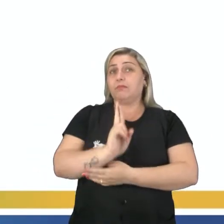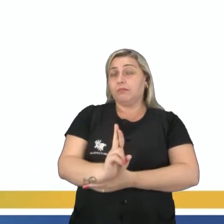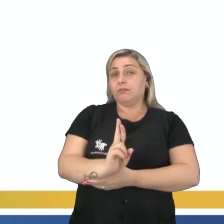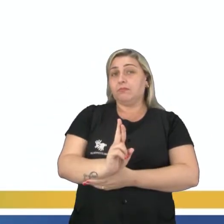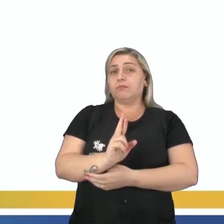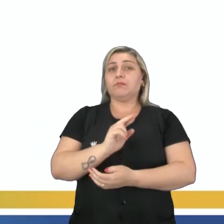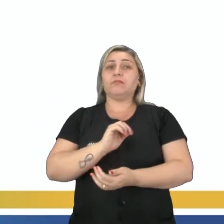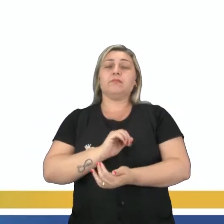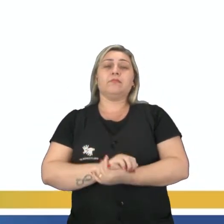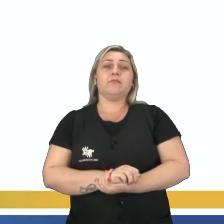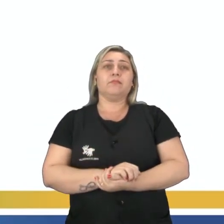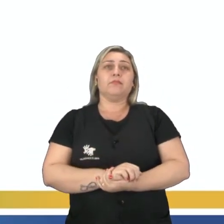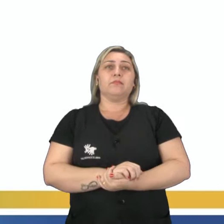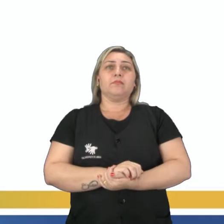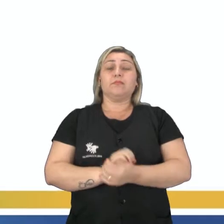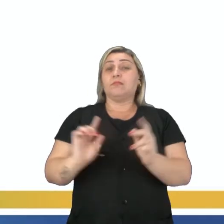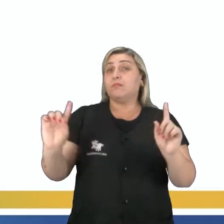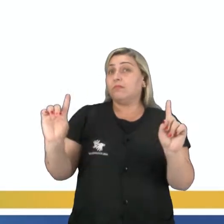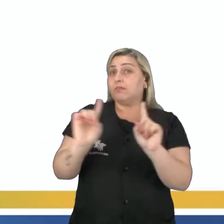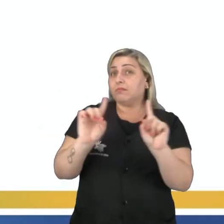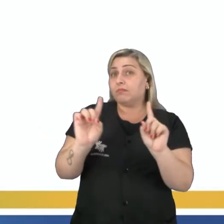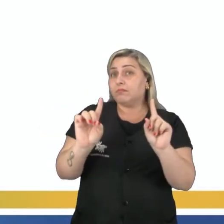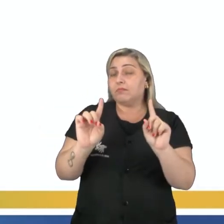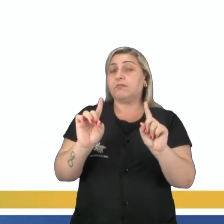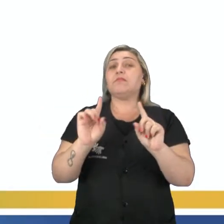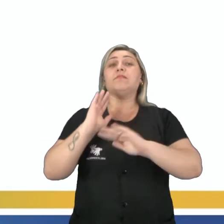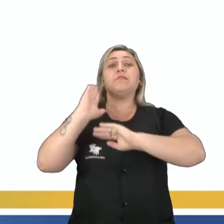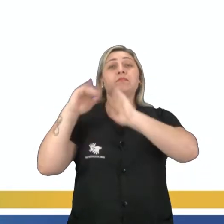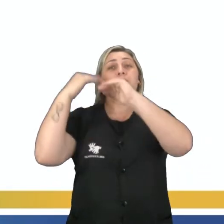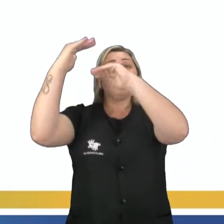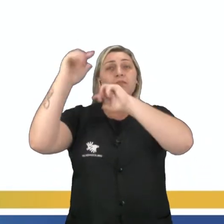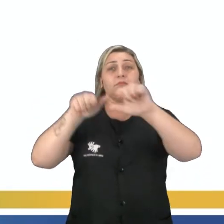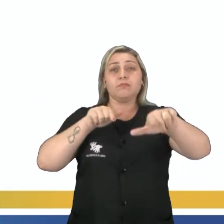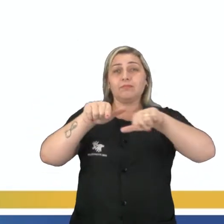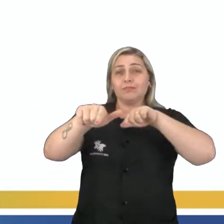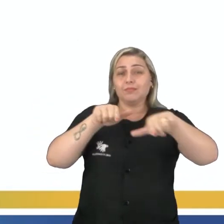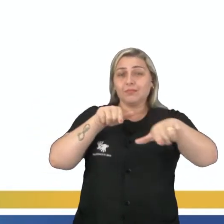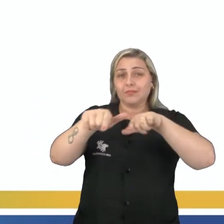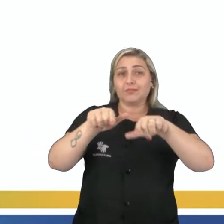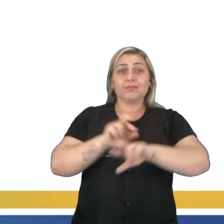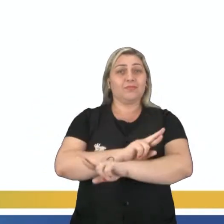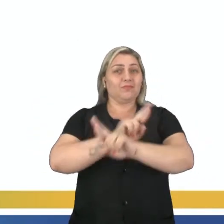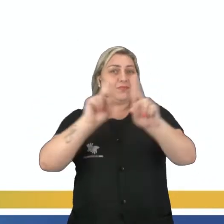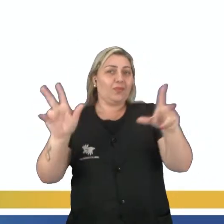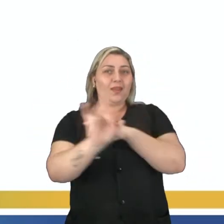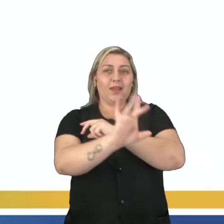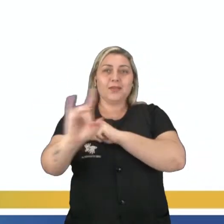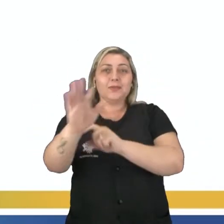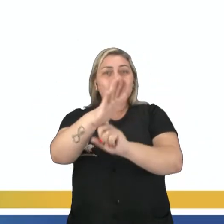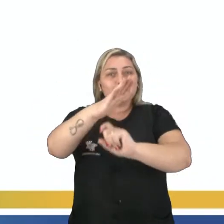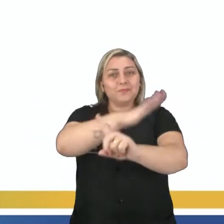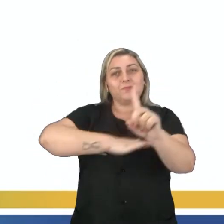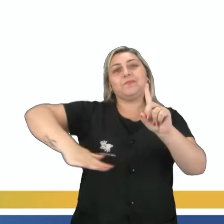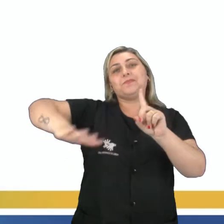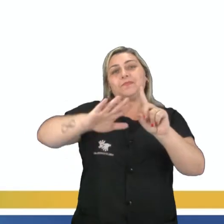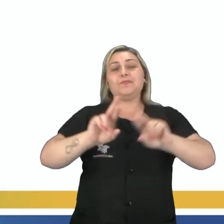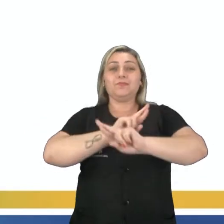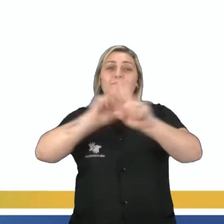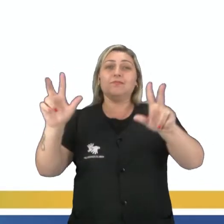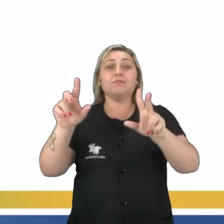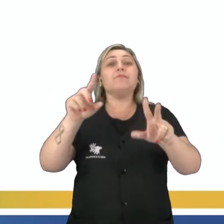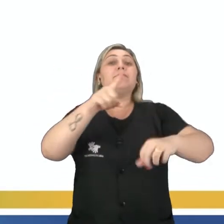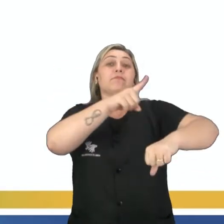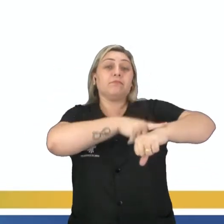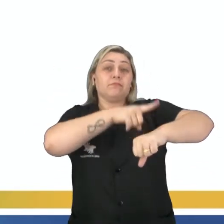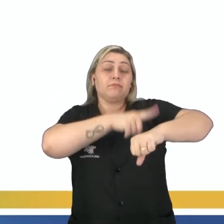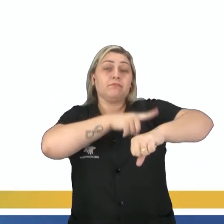resposta, né, a essa pergunta é não. O processo de evolução do trabalho é diferente em cada sociedade e em diferentes